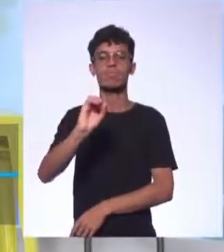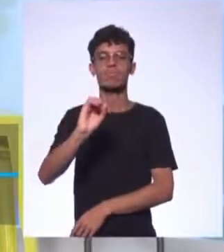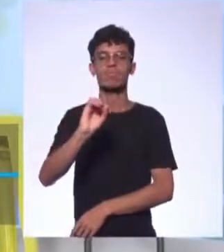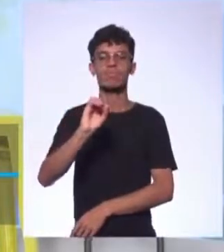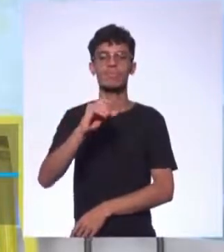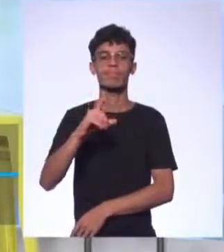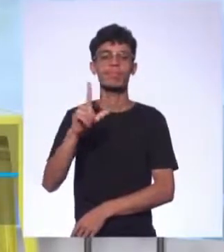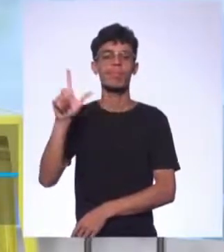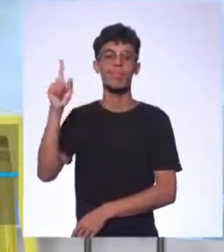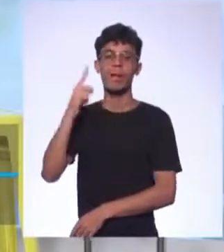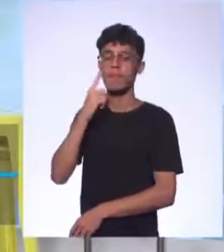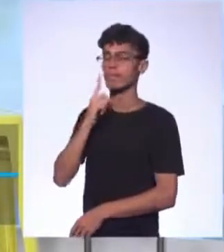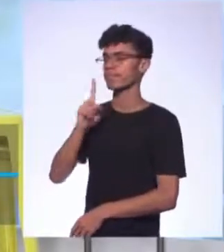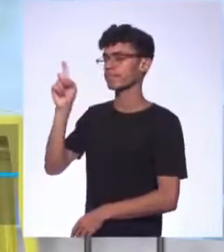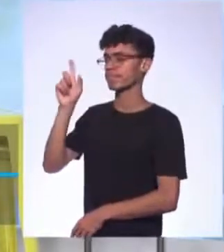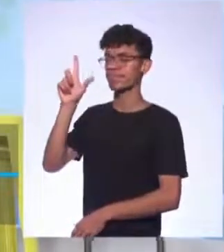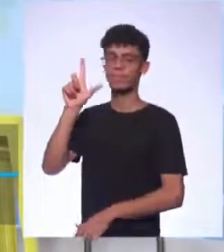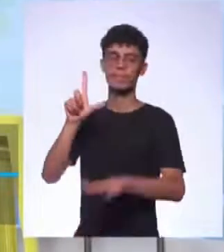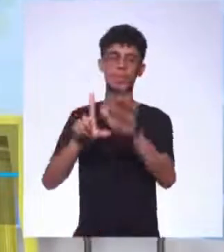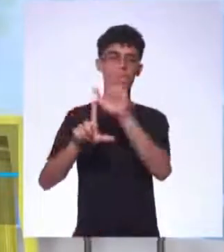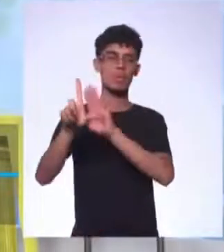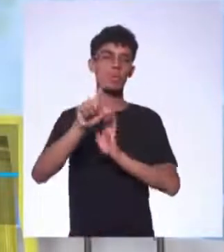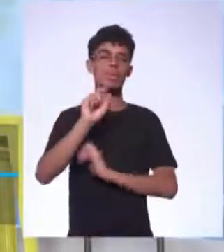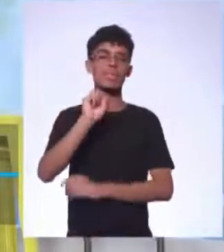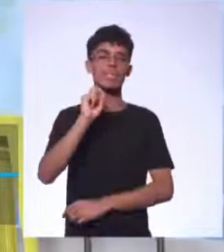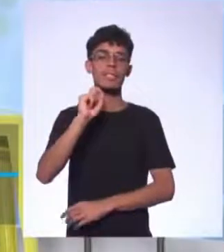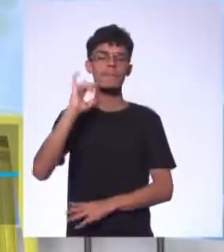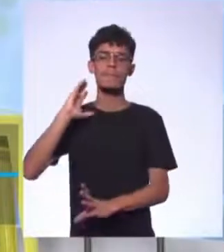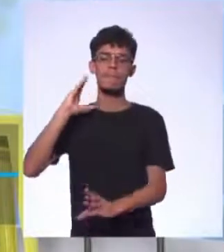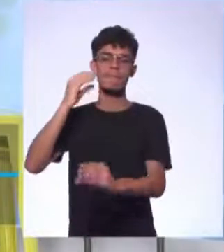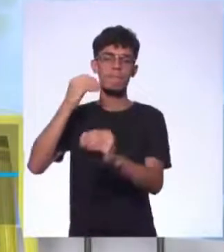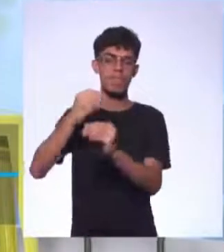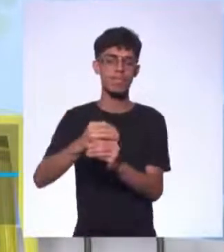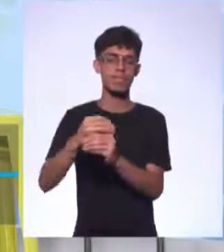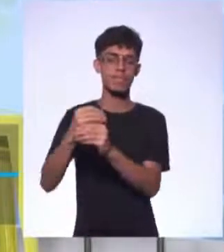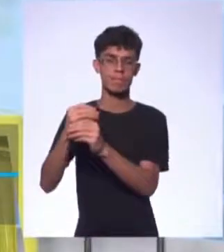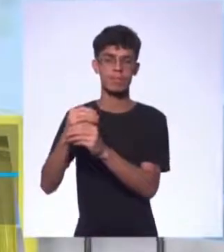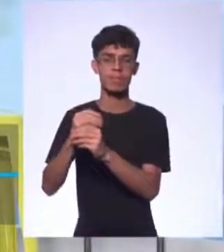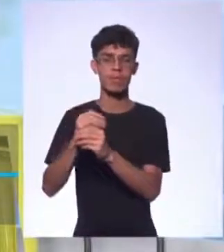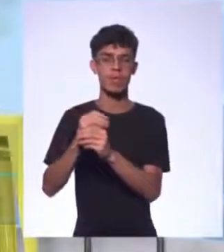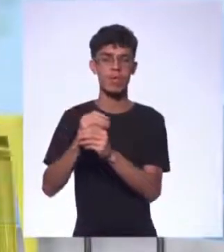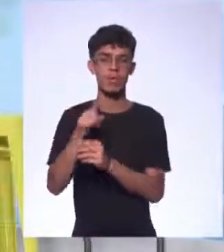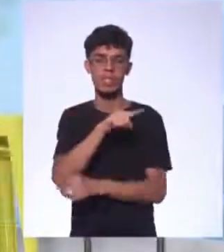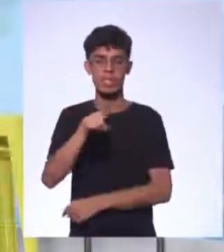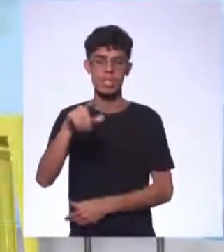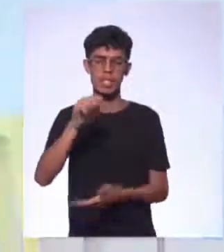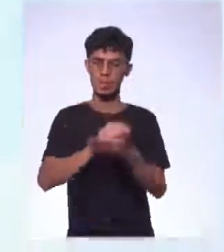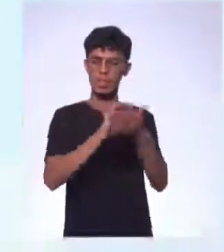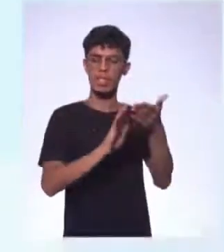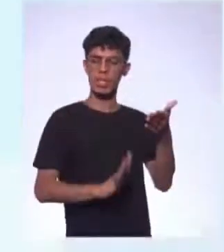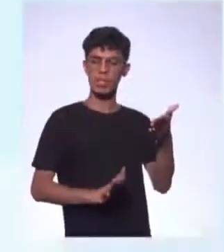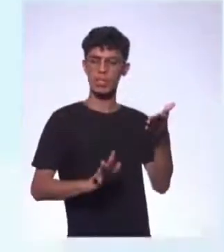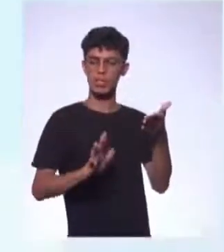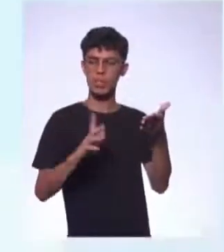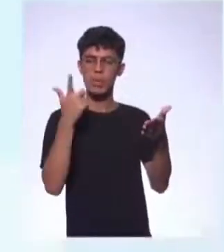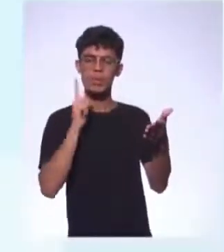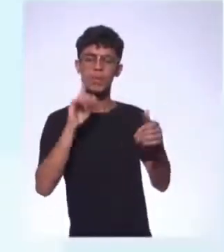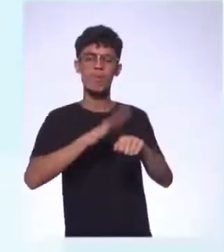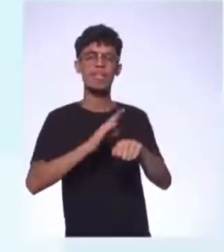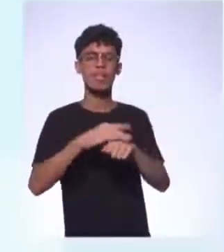E aí nós temos a resolução, né? Conseguiram realizar as atividades, ficou alguma